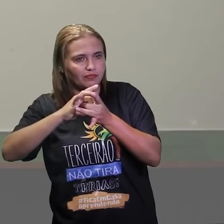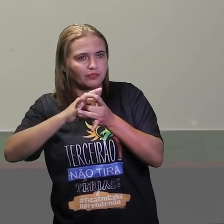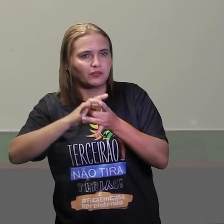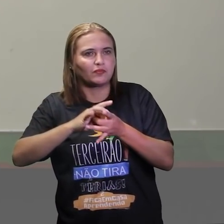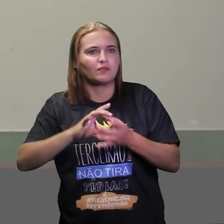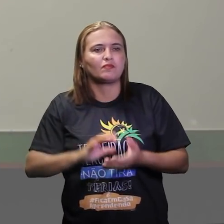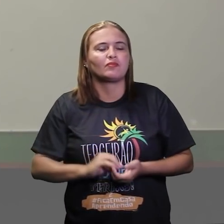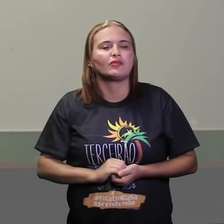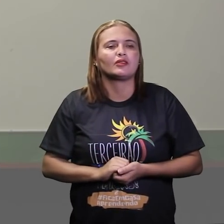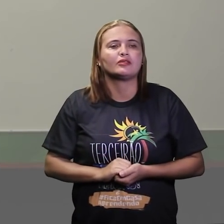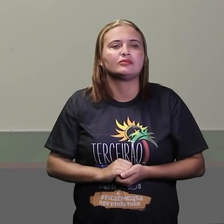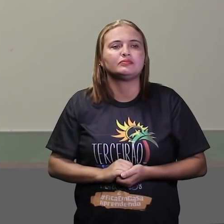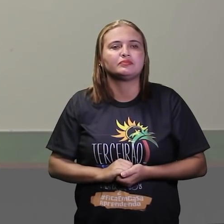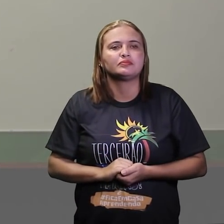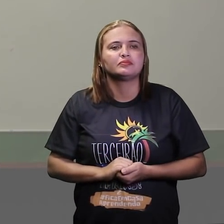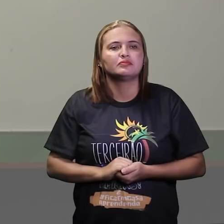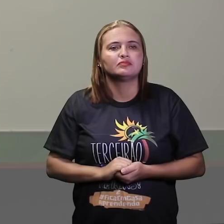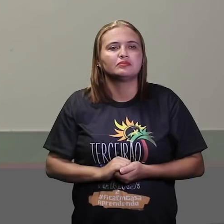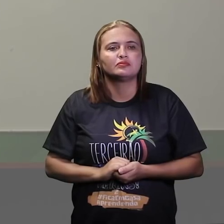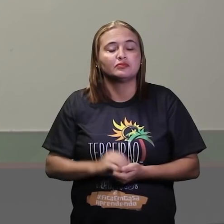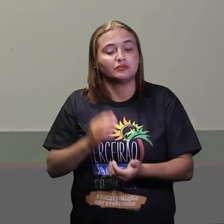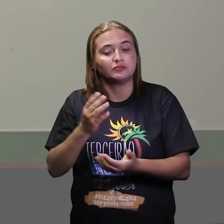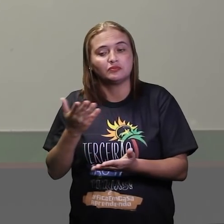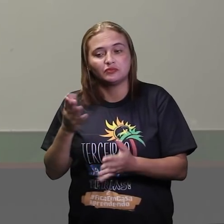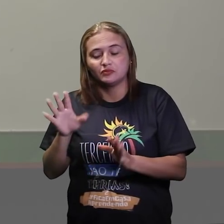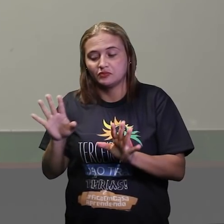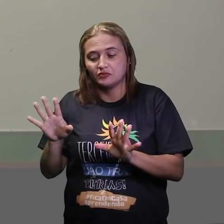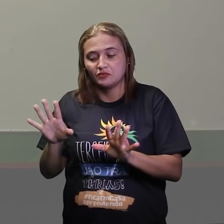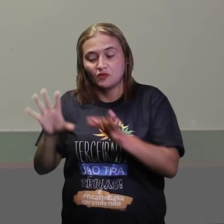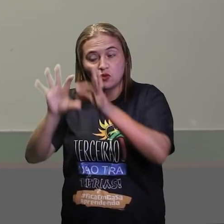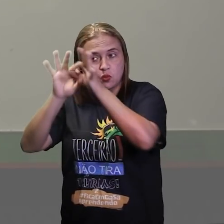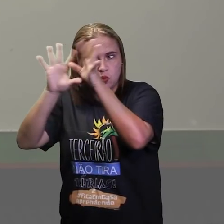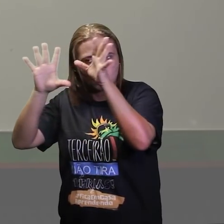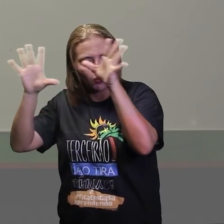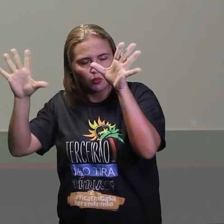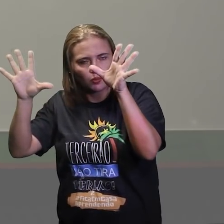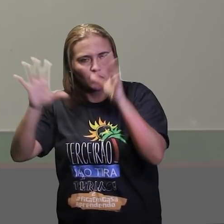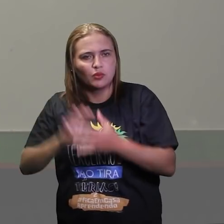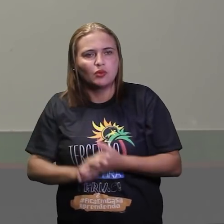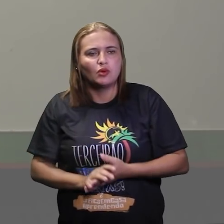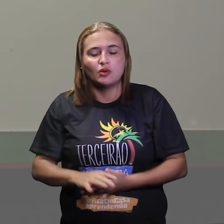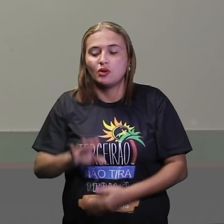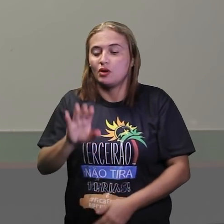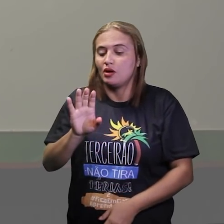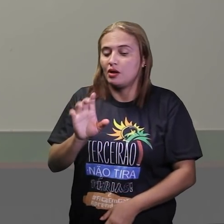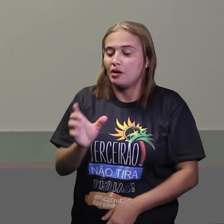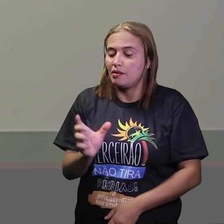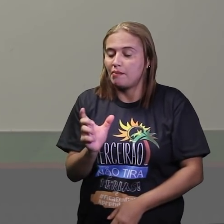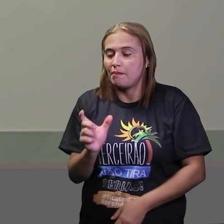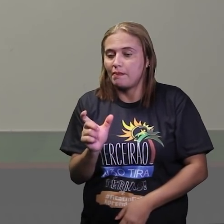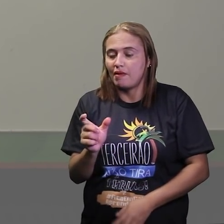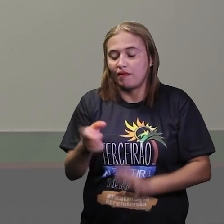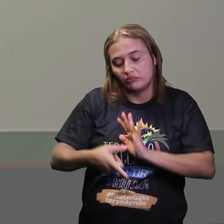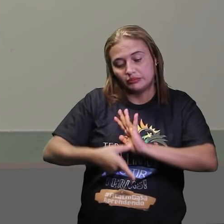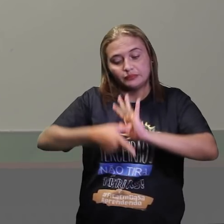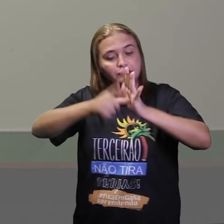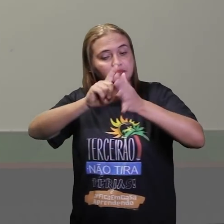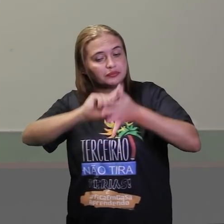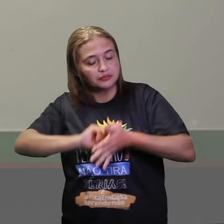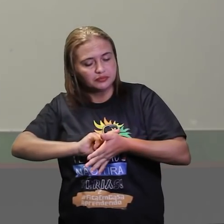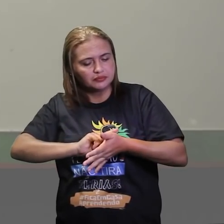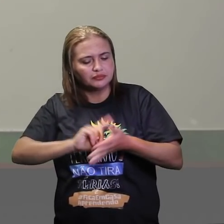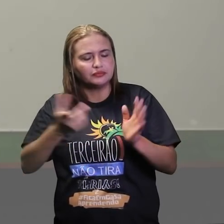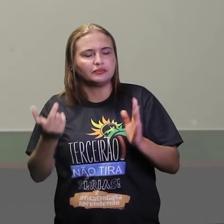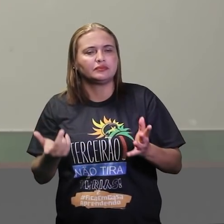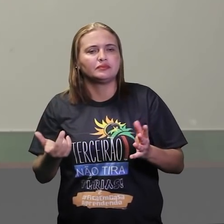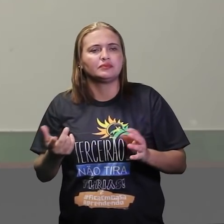bom? Então veja só, no estado de natureza o homem é livre, certo? O que é o estado de natureza antes da sociedade? Aí tu vai fazer uma pergunta,